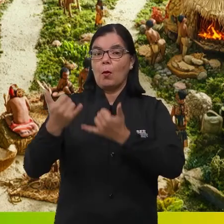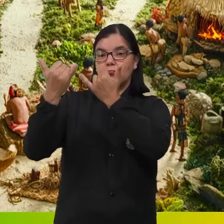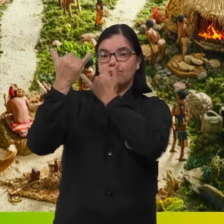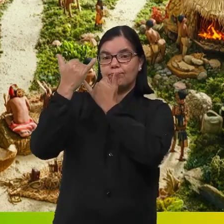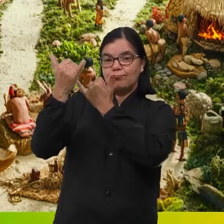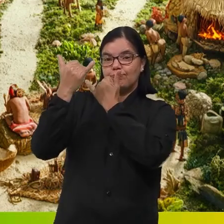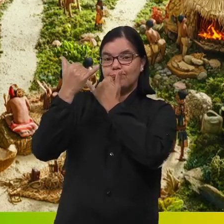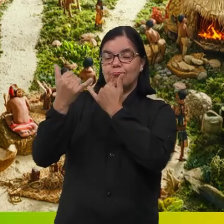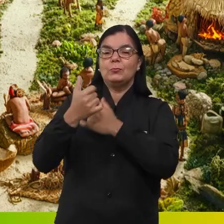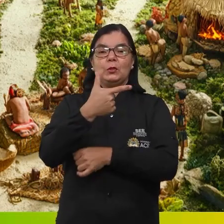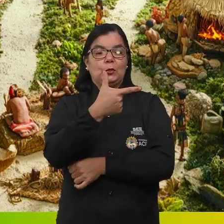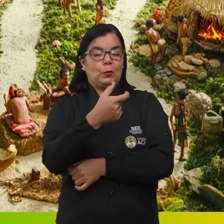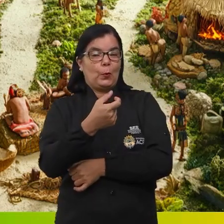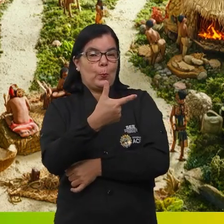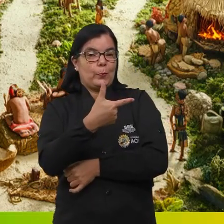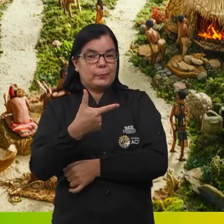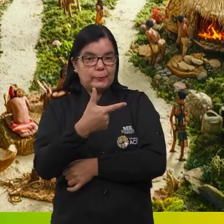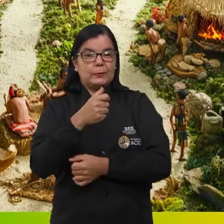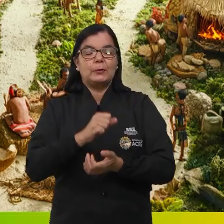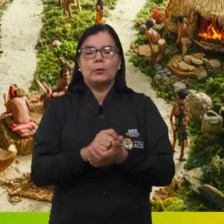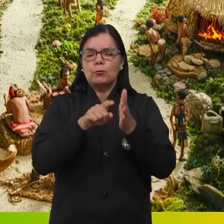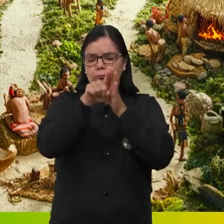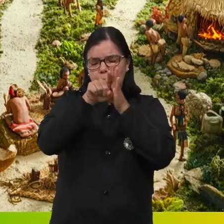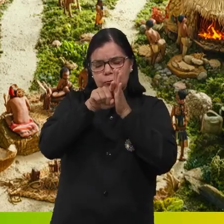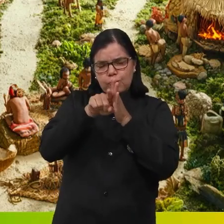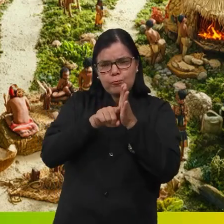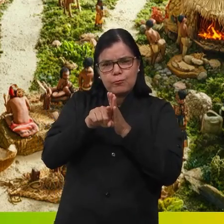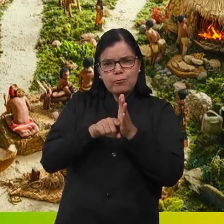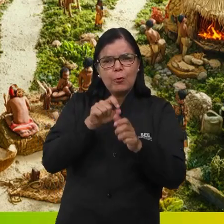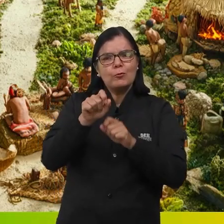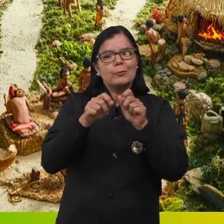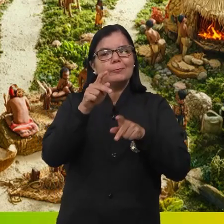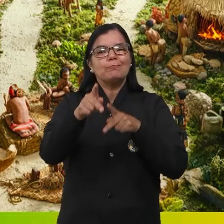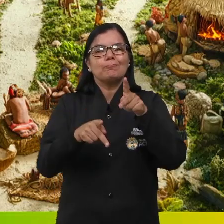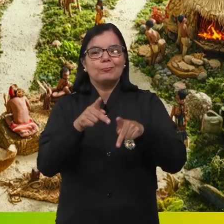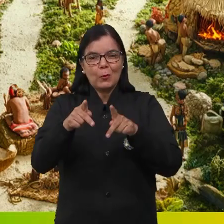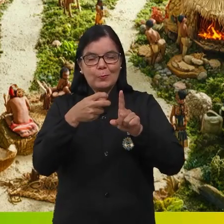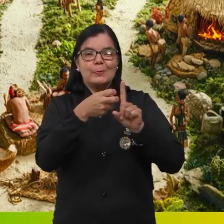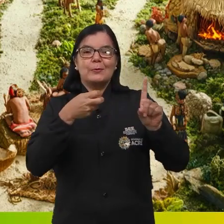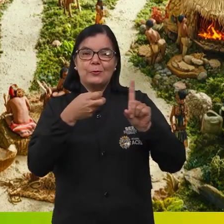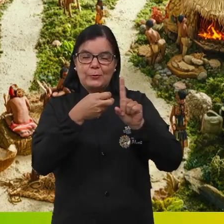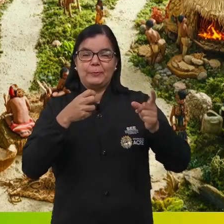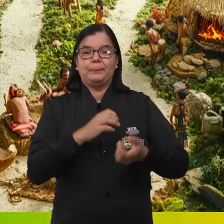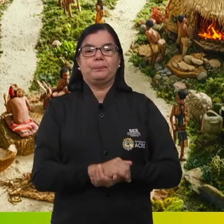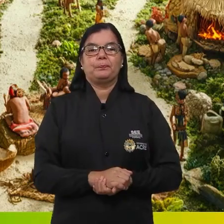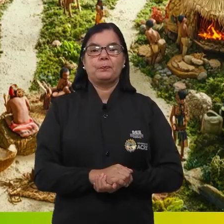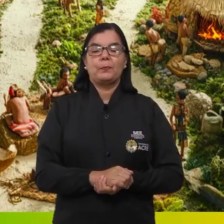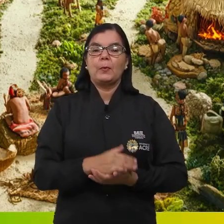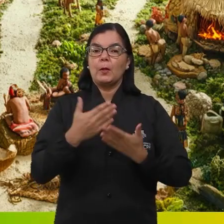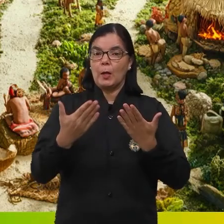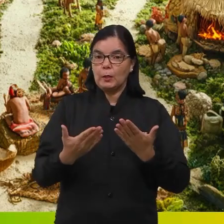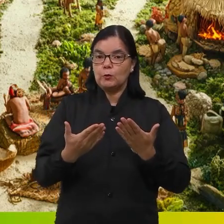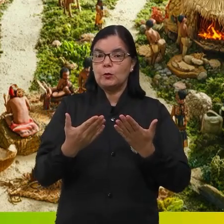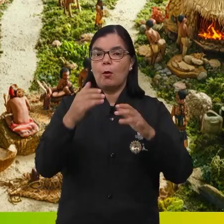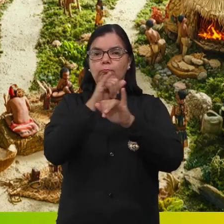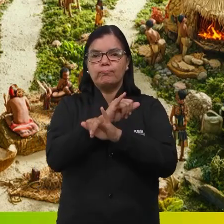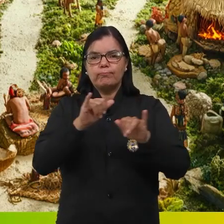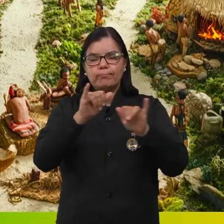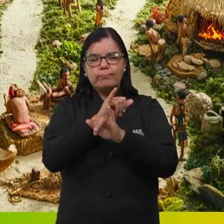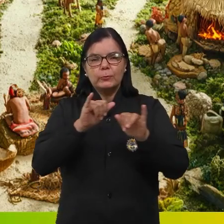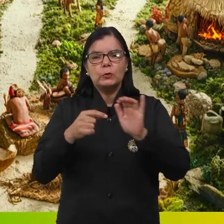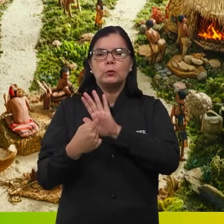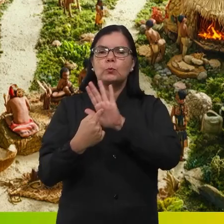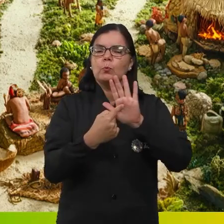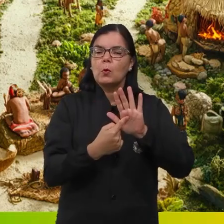de 2022 trouxe informações sobre os povos indígenas. Então, os dados